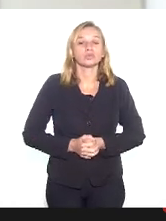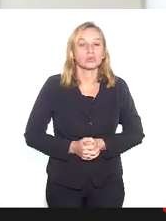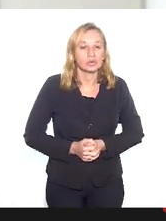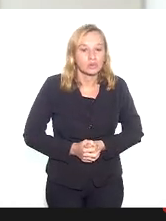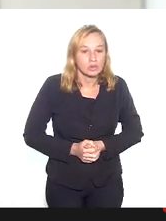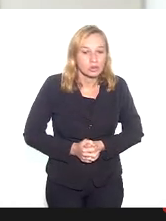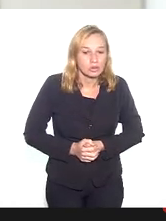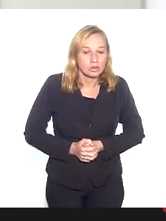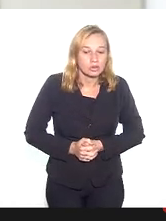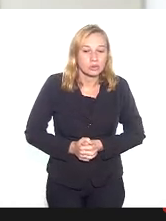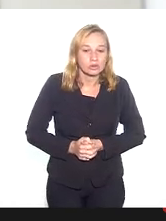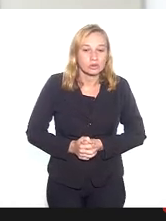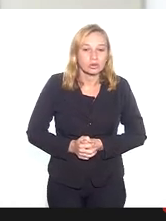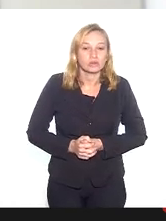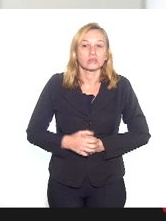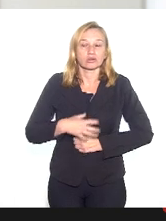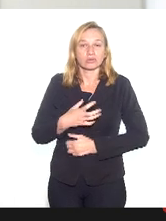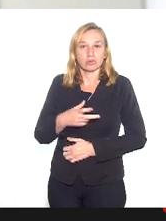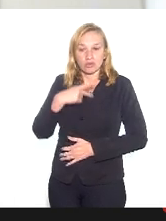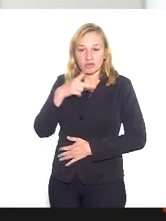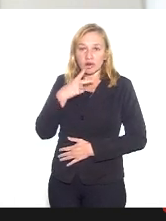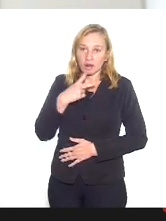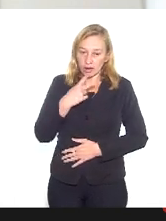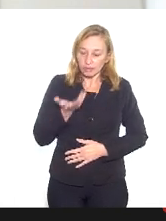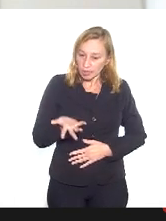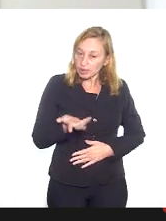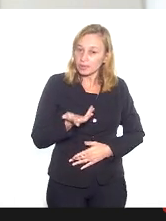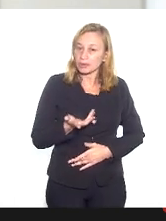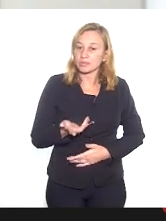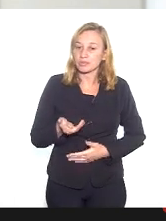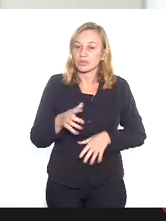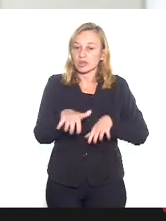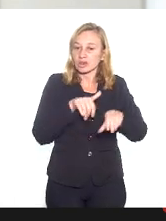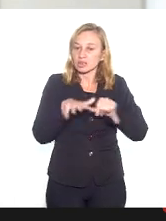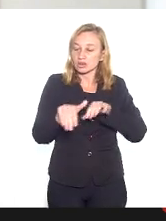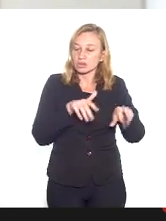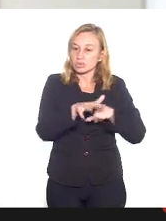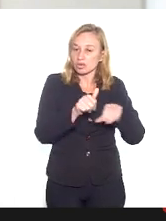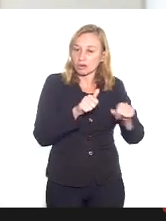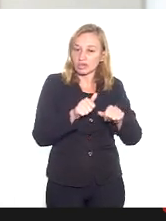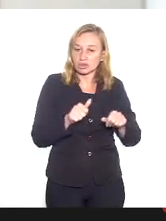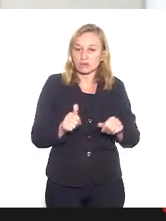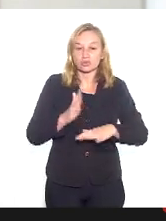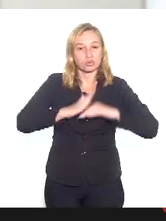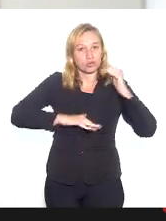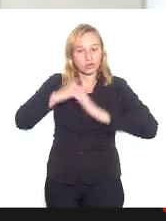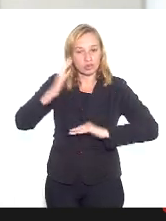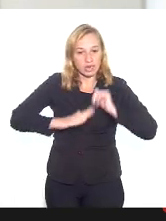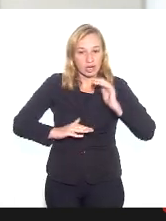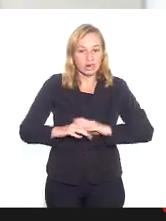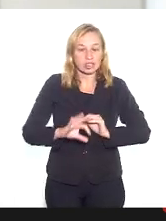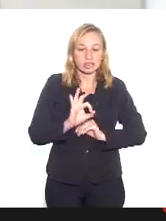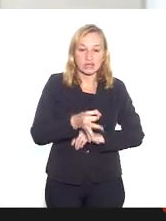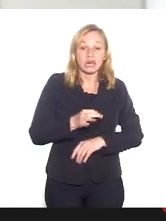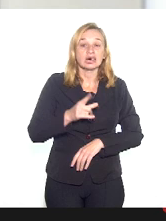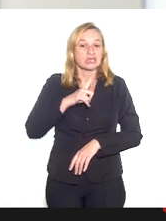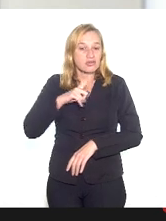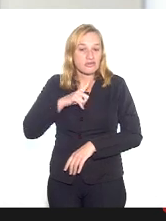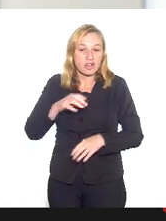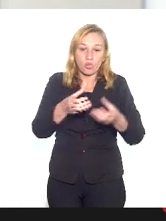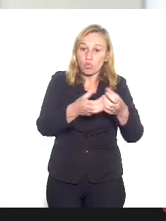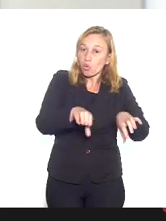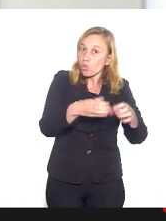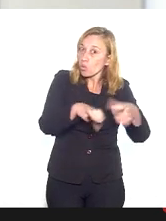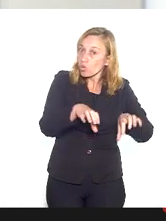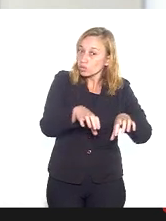né, se posicionar a favor, né, da convocação dos profissionais, de que se houver um concurso